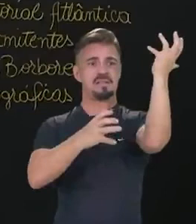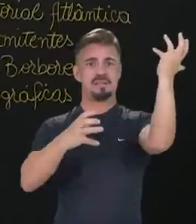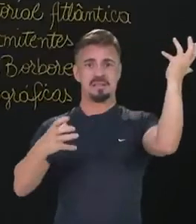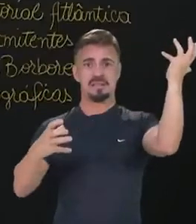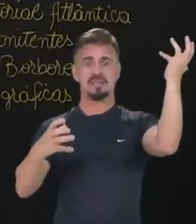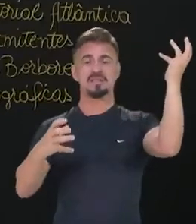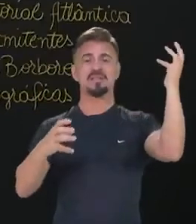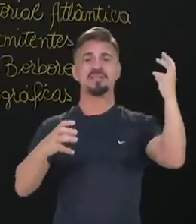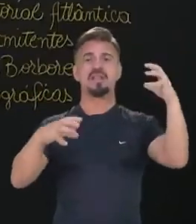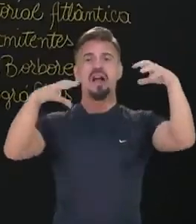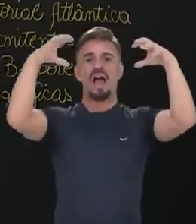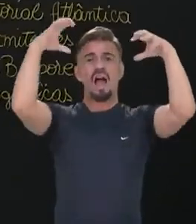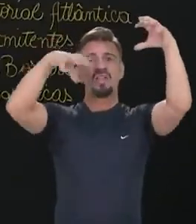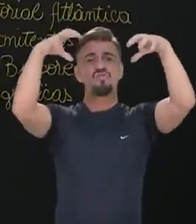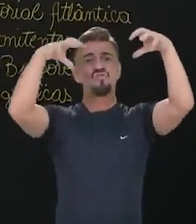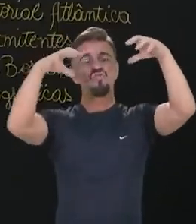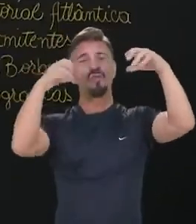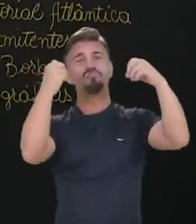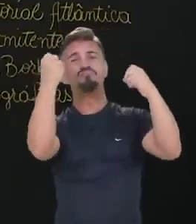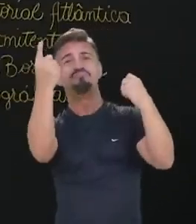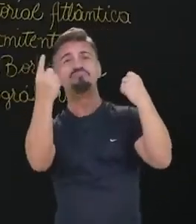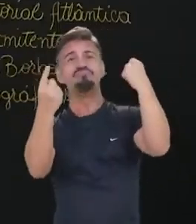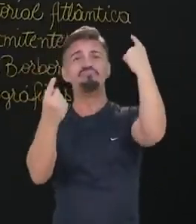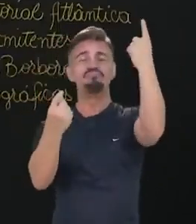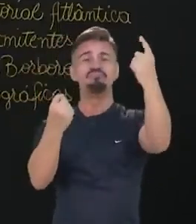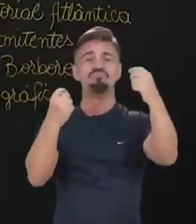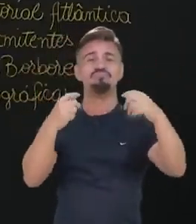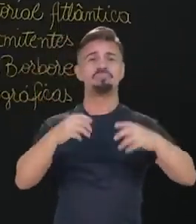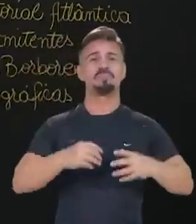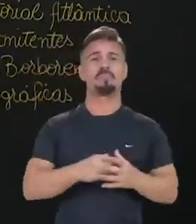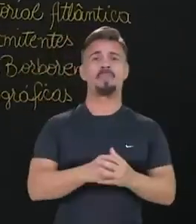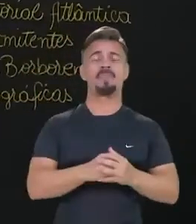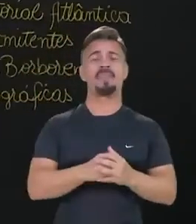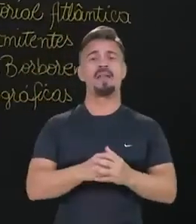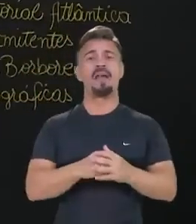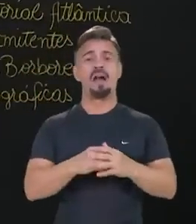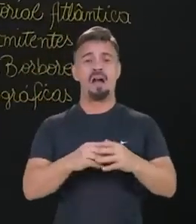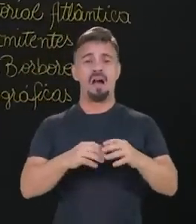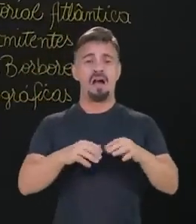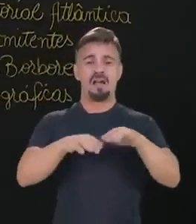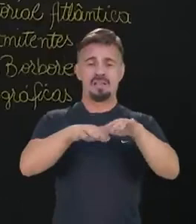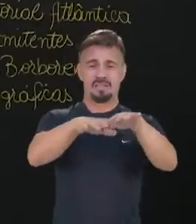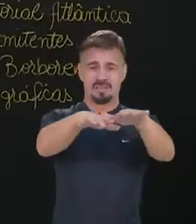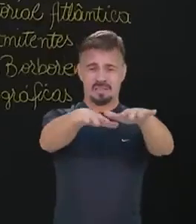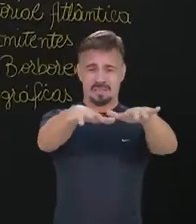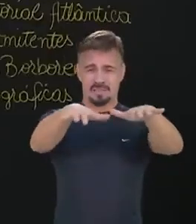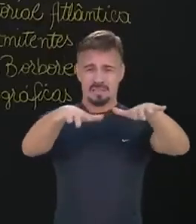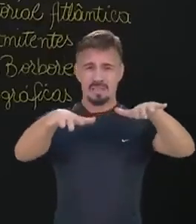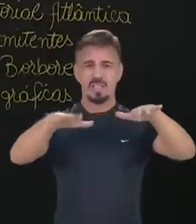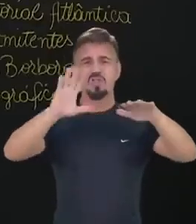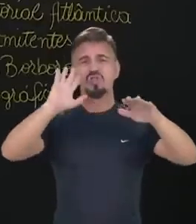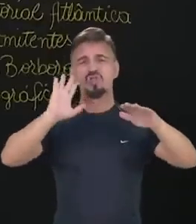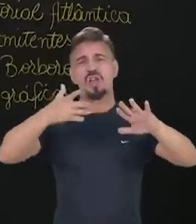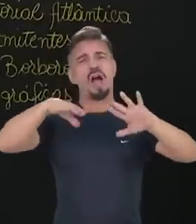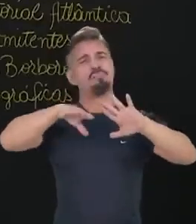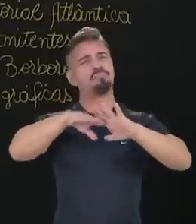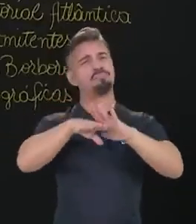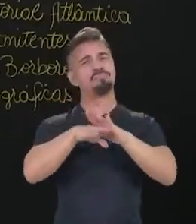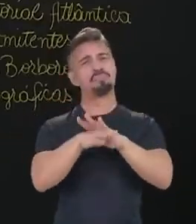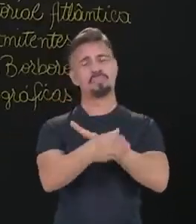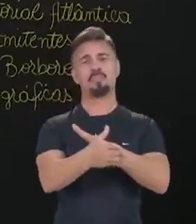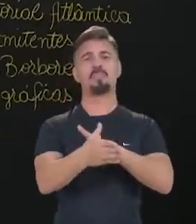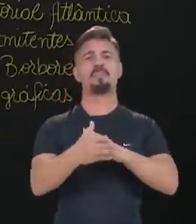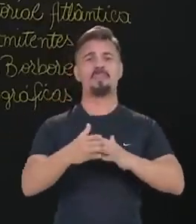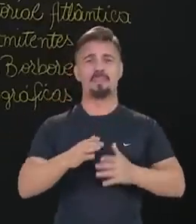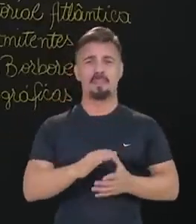aí chuvas irregulares ao longo do tempo, então essa vegetação já se adaptou a essa característica. Então ela